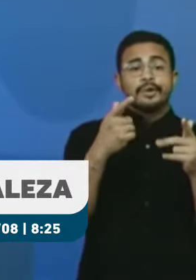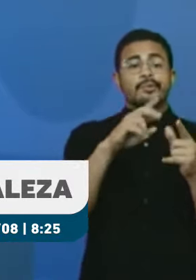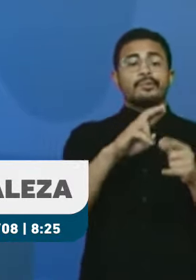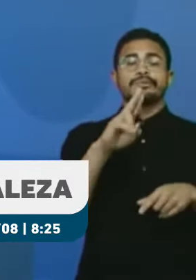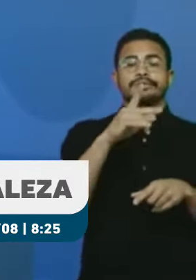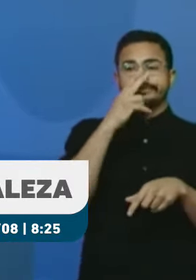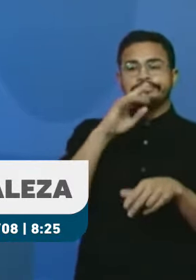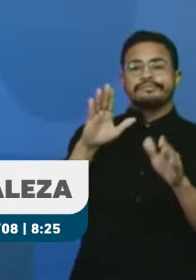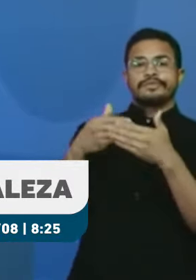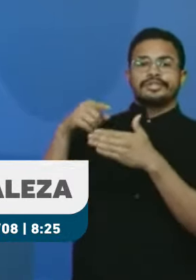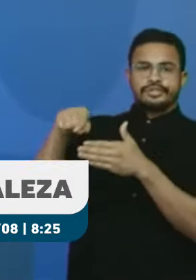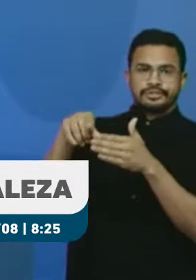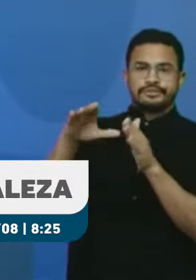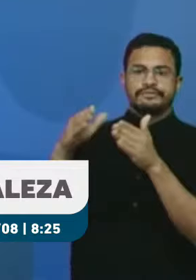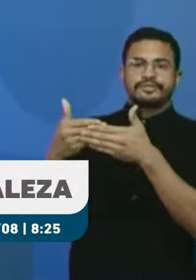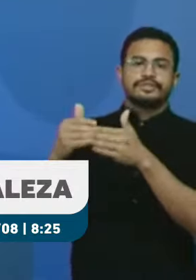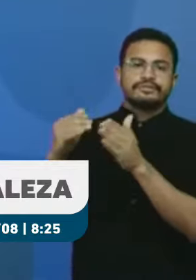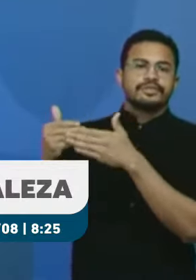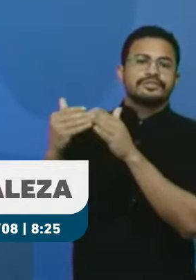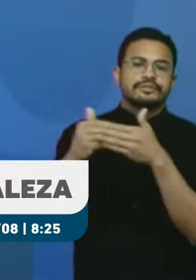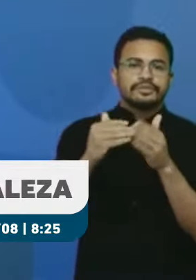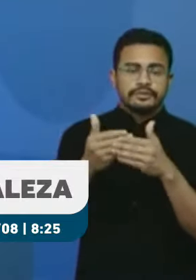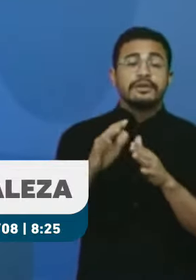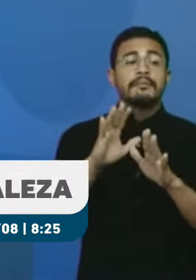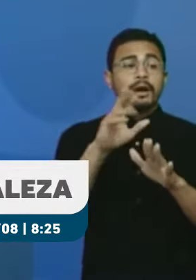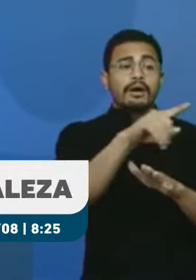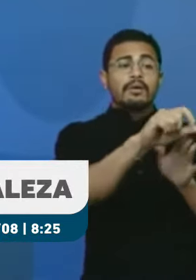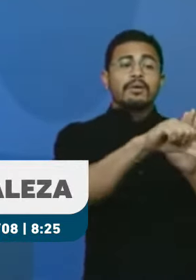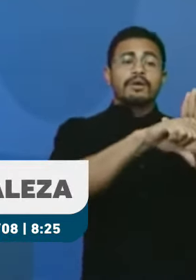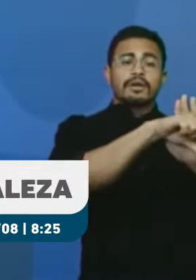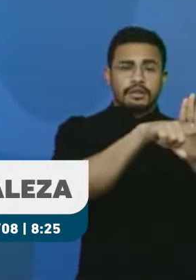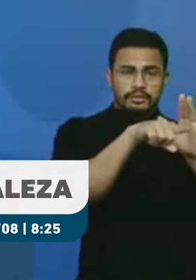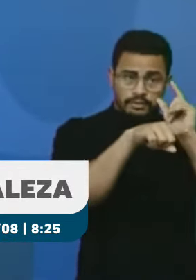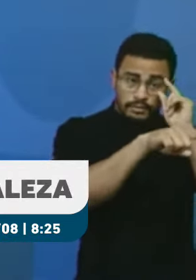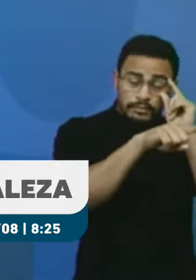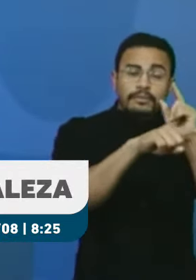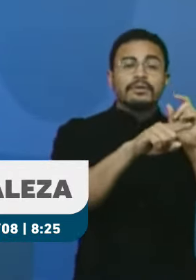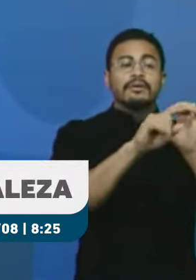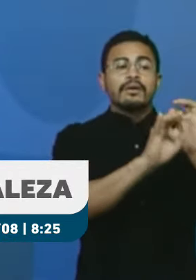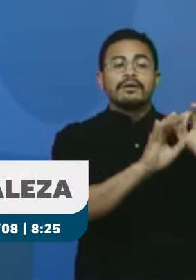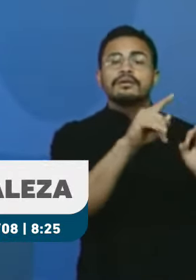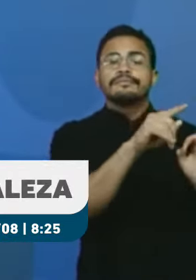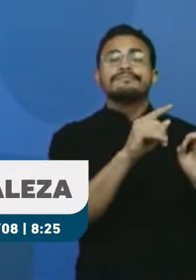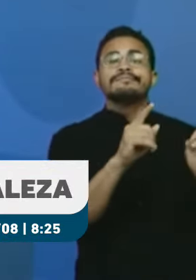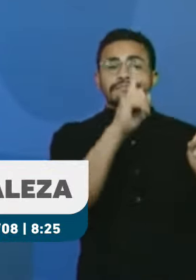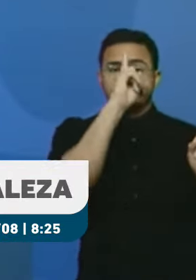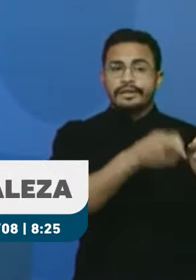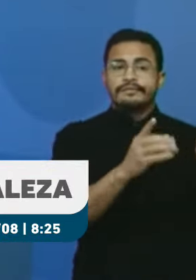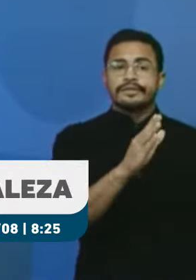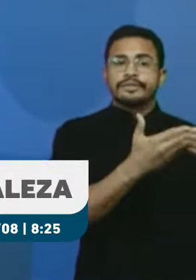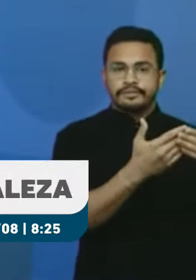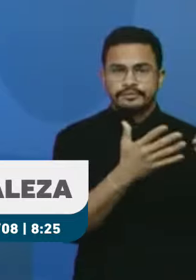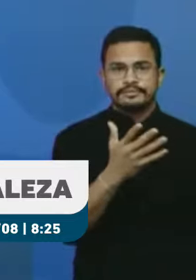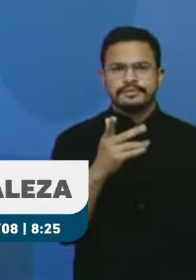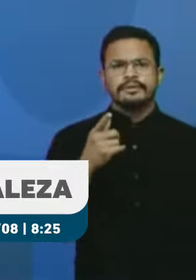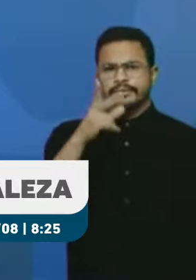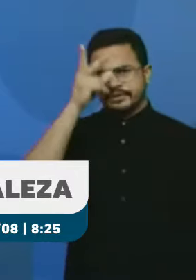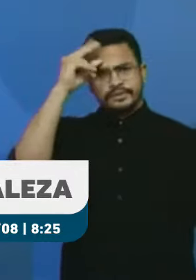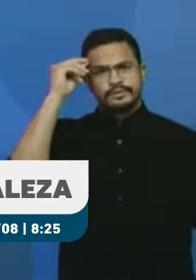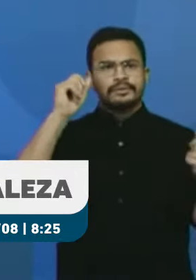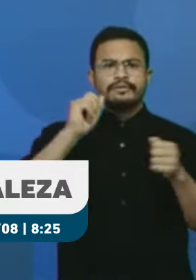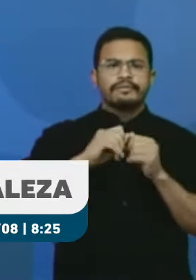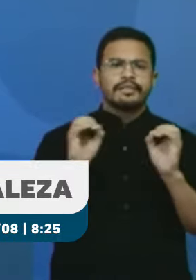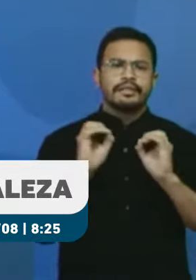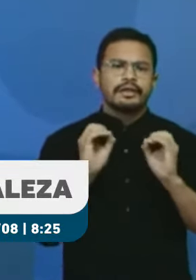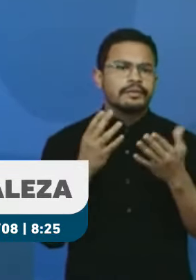seu aparato para ir lá e fechar a barraca fechar o an mas quando o crime organizado determina que o comercio feche a prefeitura simplesmente não usa